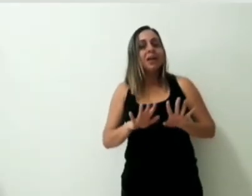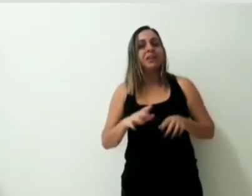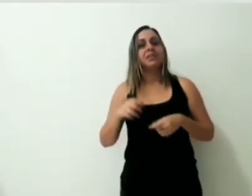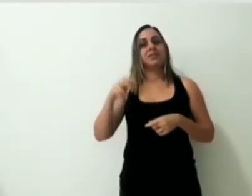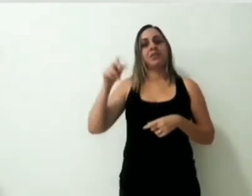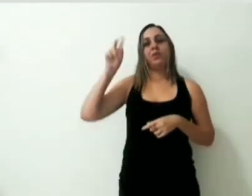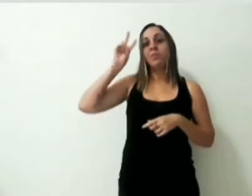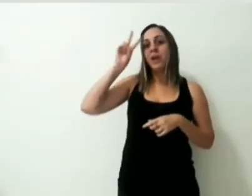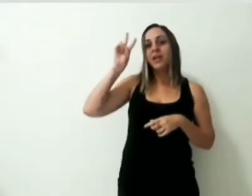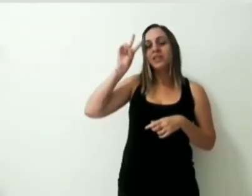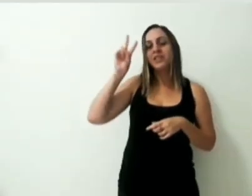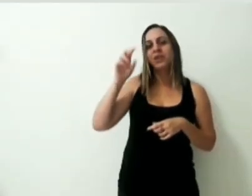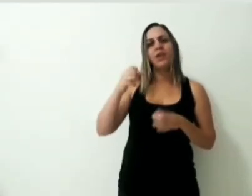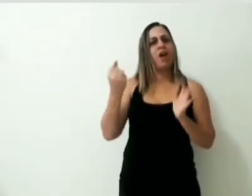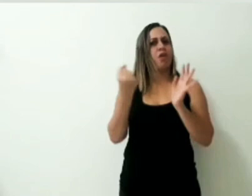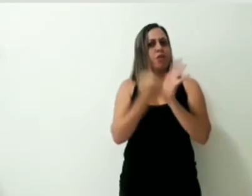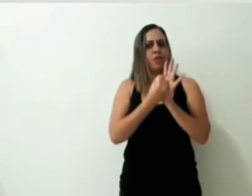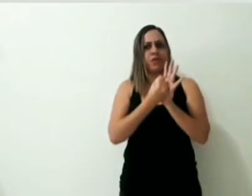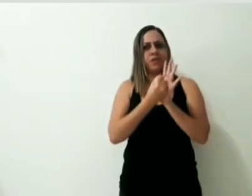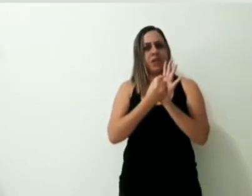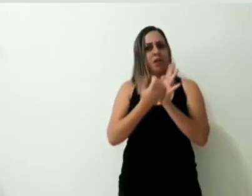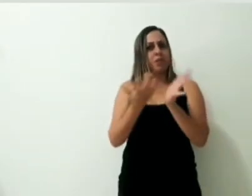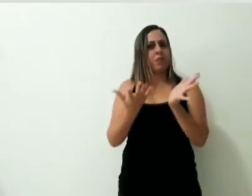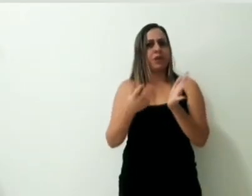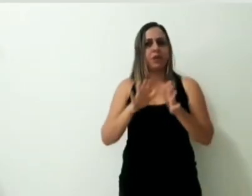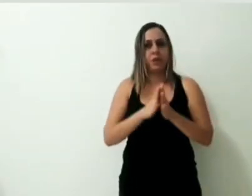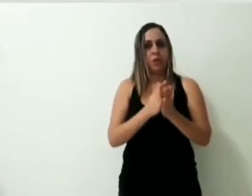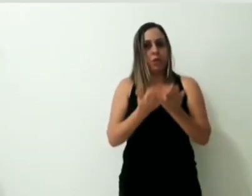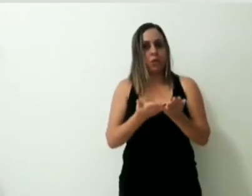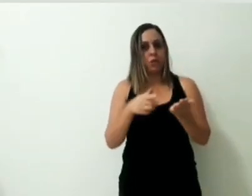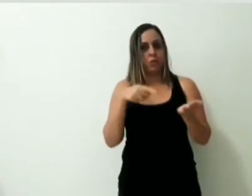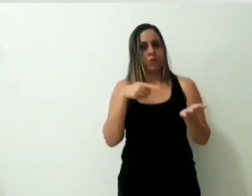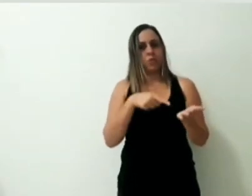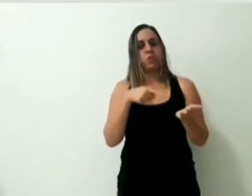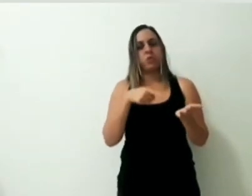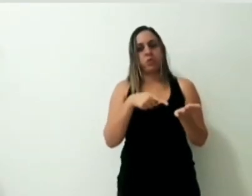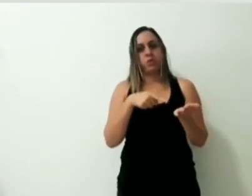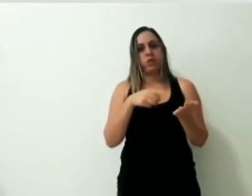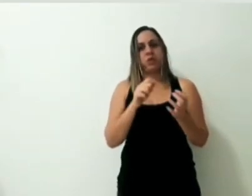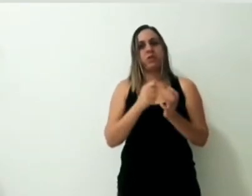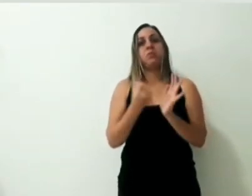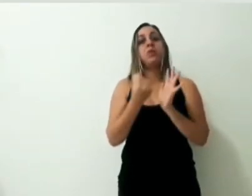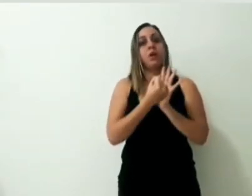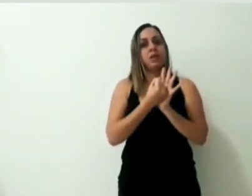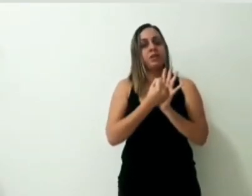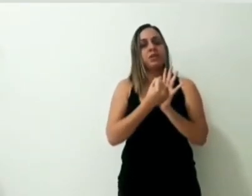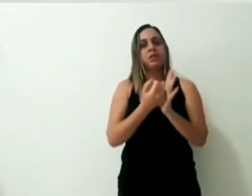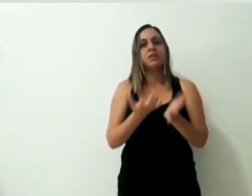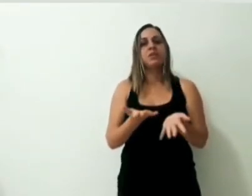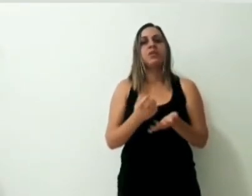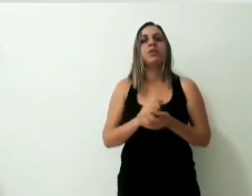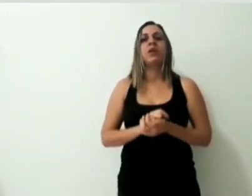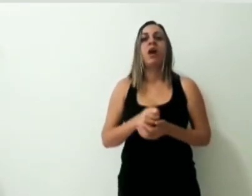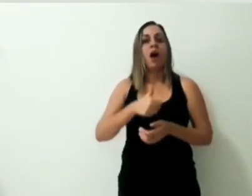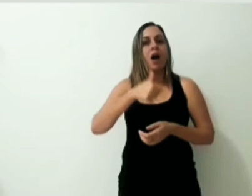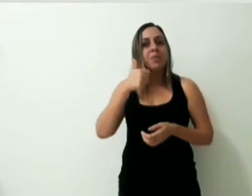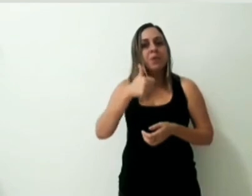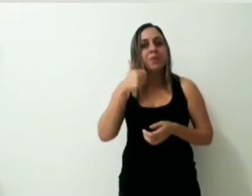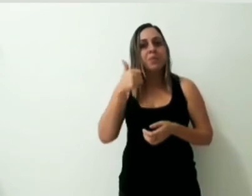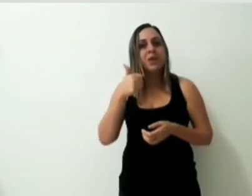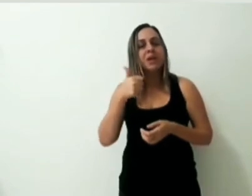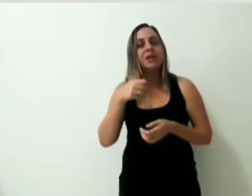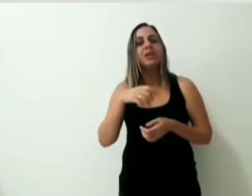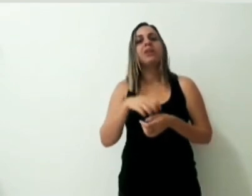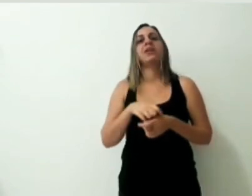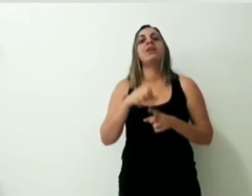Pernambuco. Oficialmente, nos livros, pelo registro que foi feito, a primeira, a pioneira, é